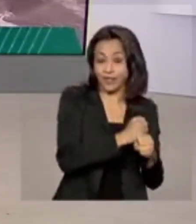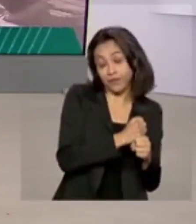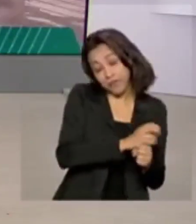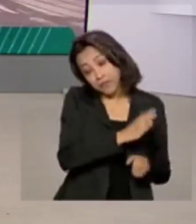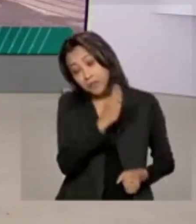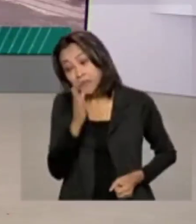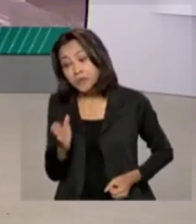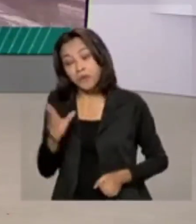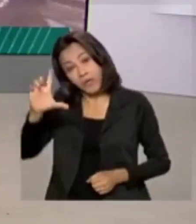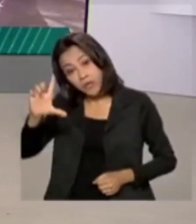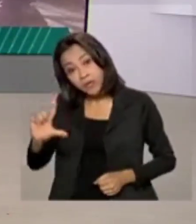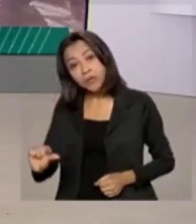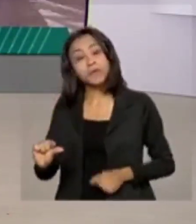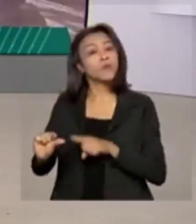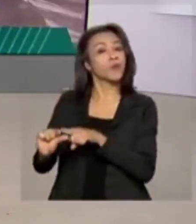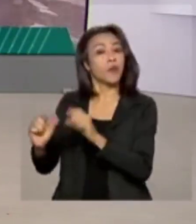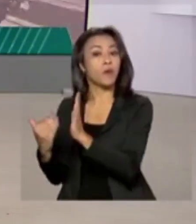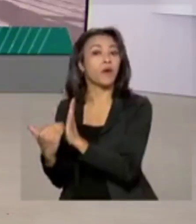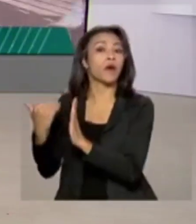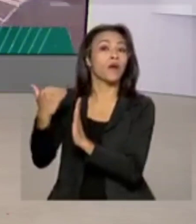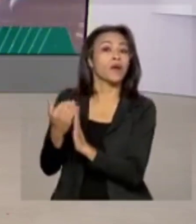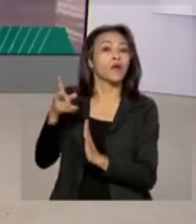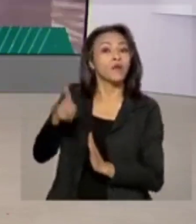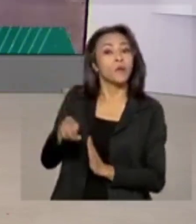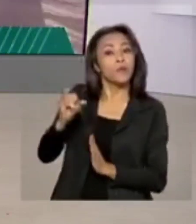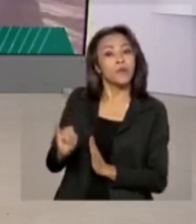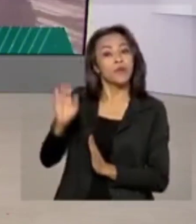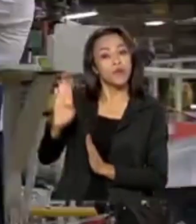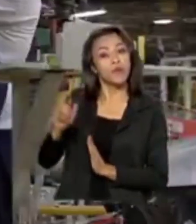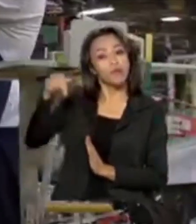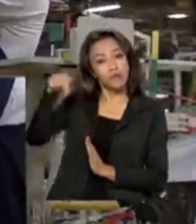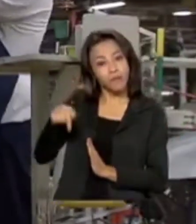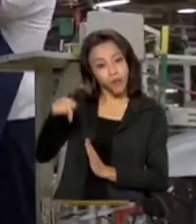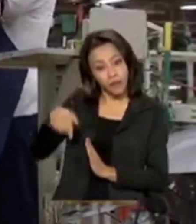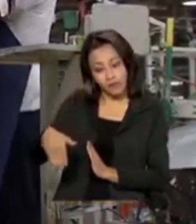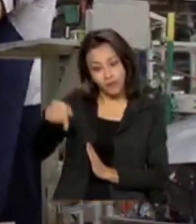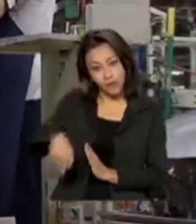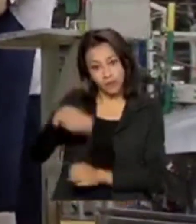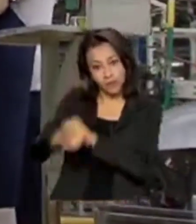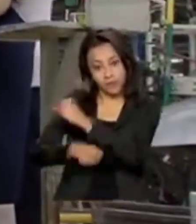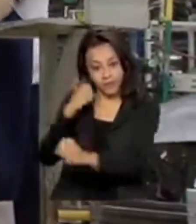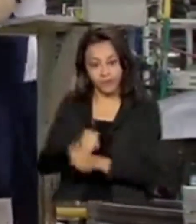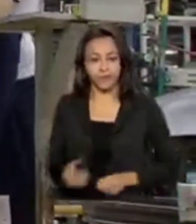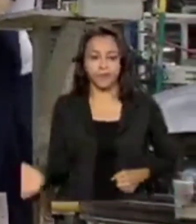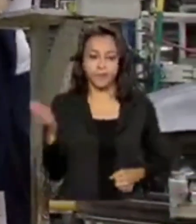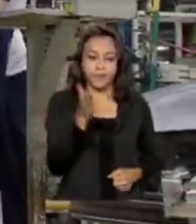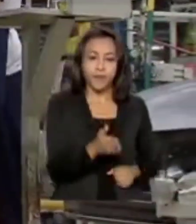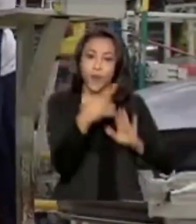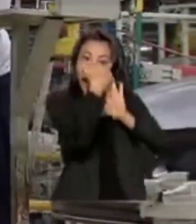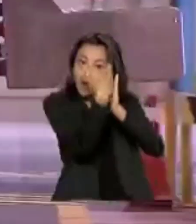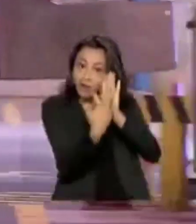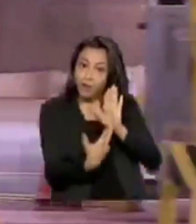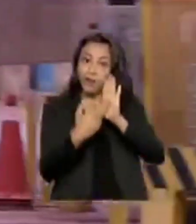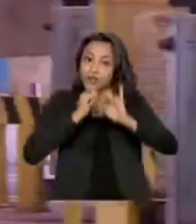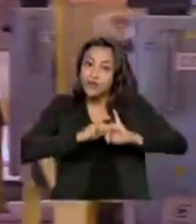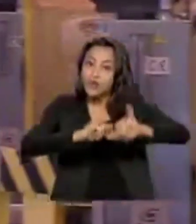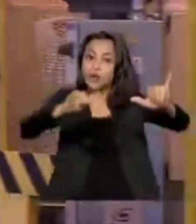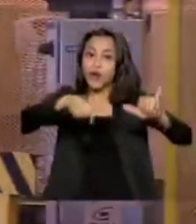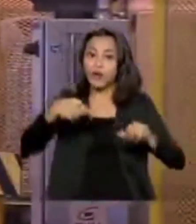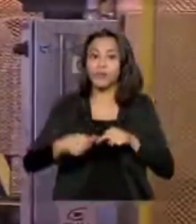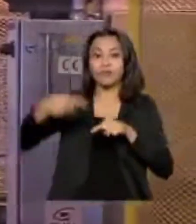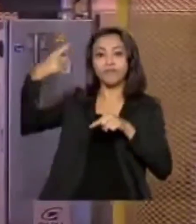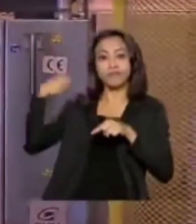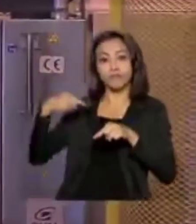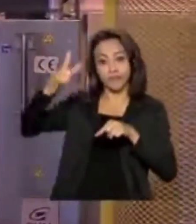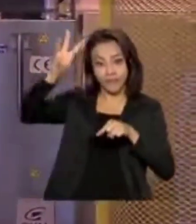reduziu a previsão de aumento para o PIB global em 2022. Em um relatório publicado nesta terça-feira, o Fundo